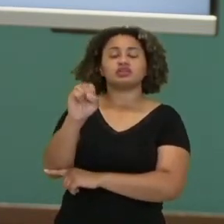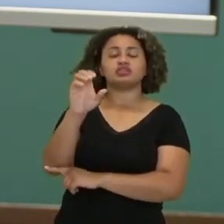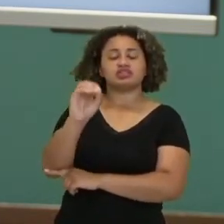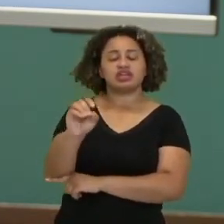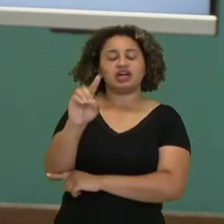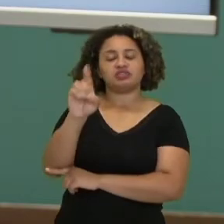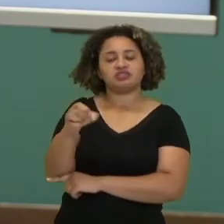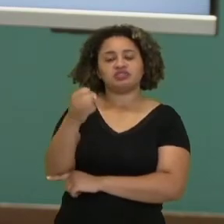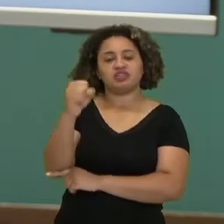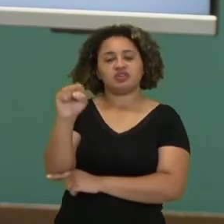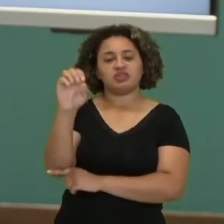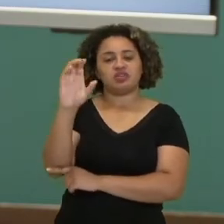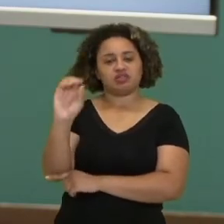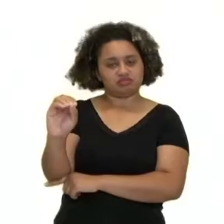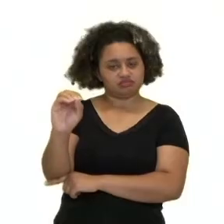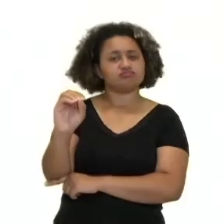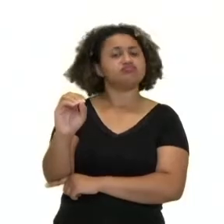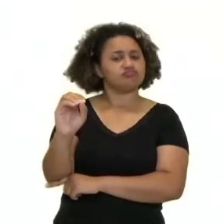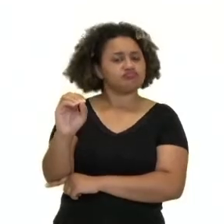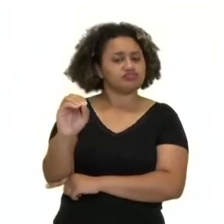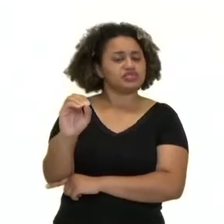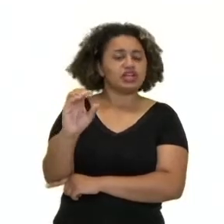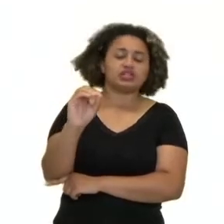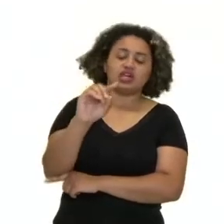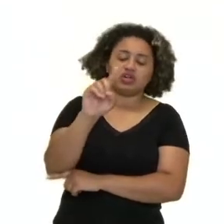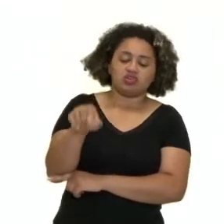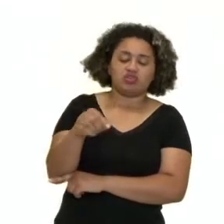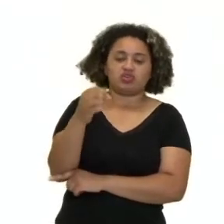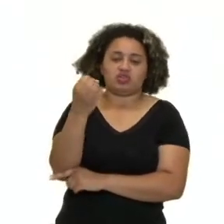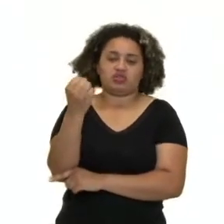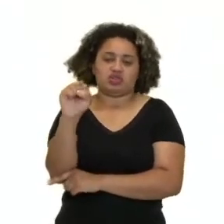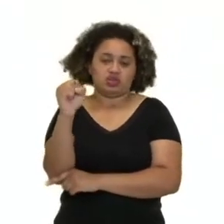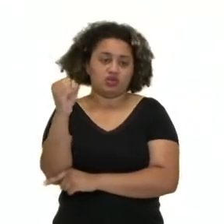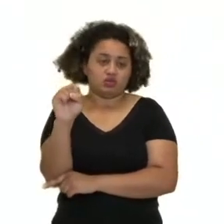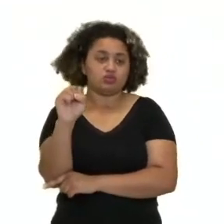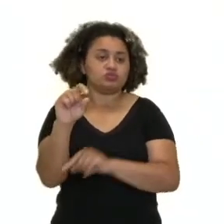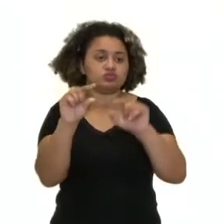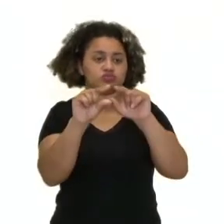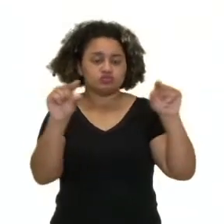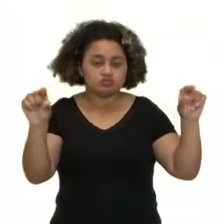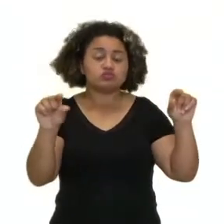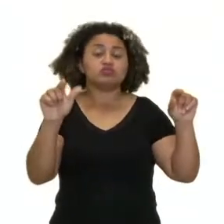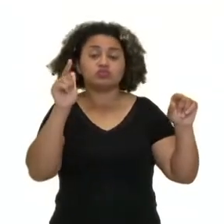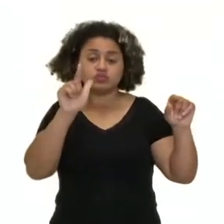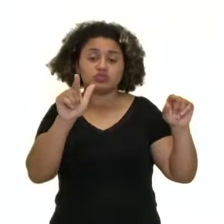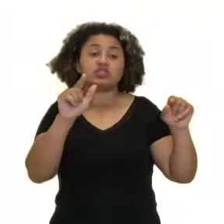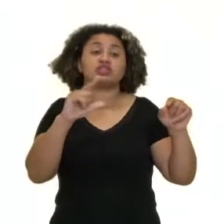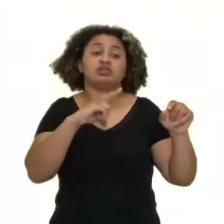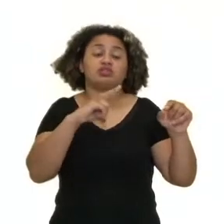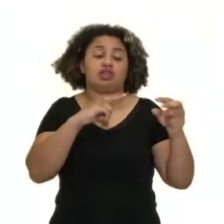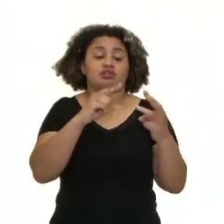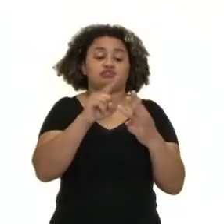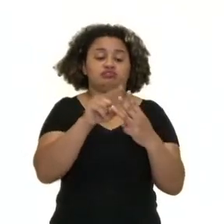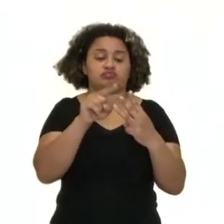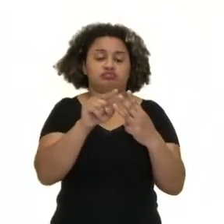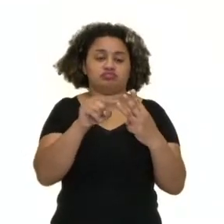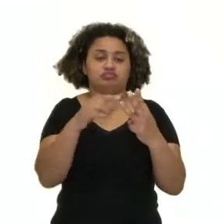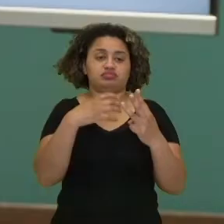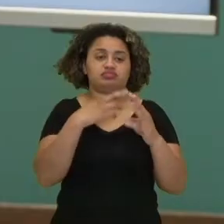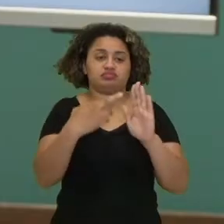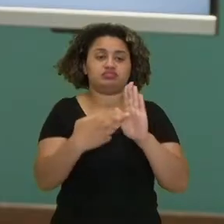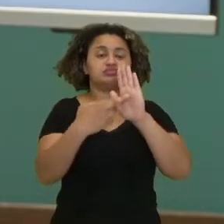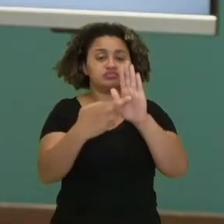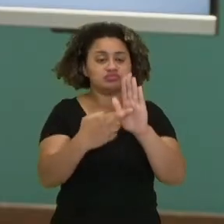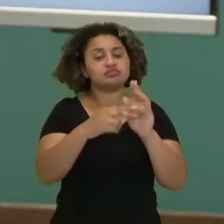pelo denominador 100, que é a parte de baixo da fração, ok? Que corresponde a 0,80,